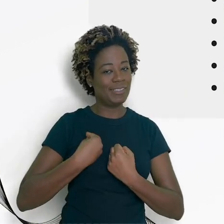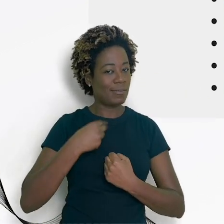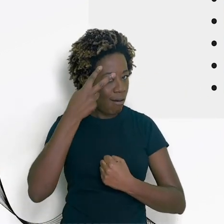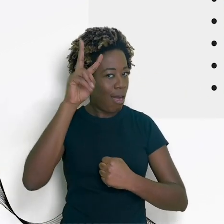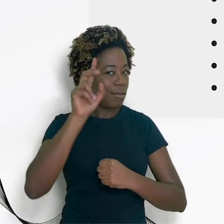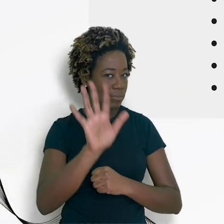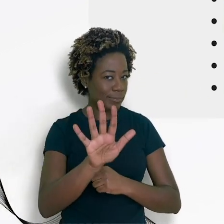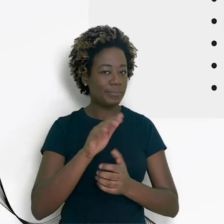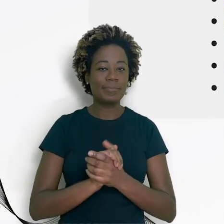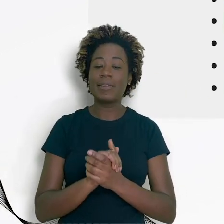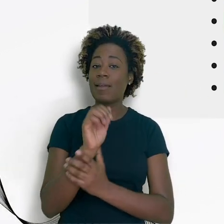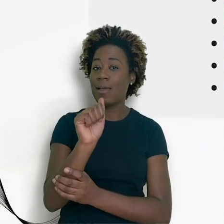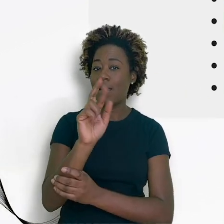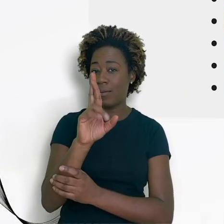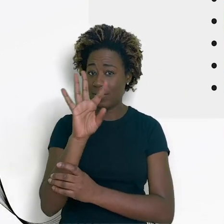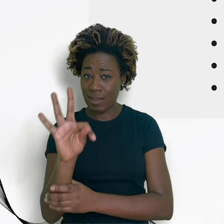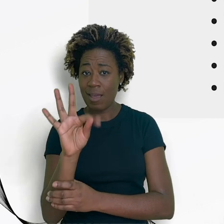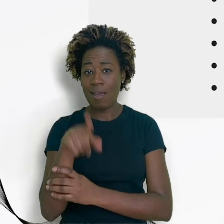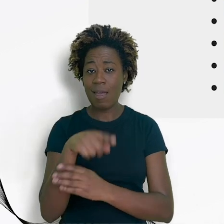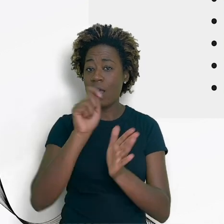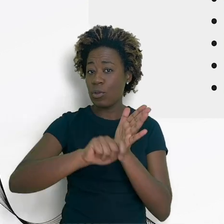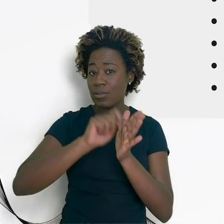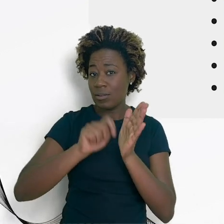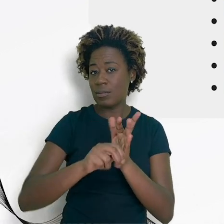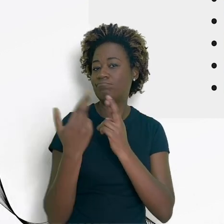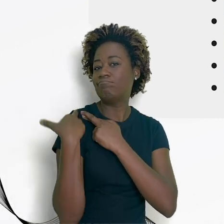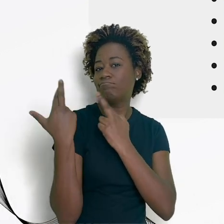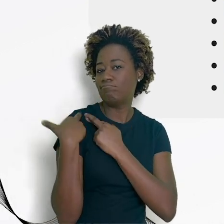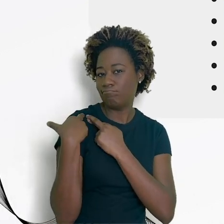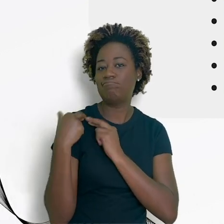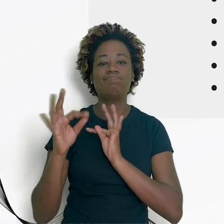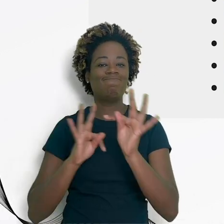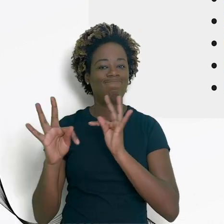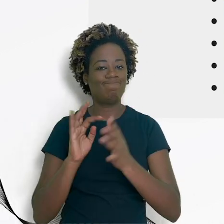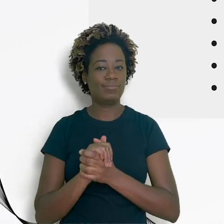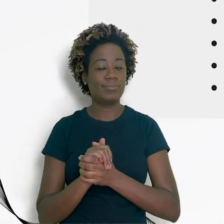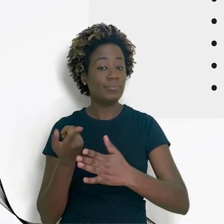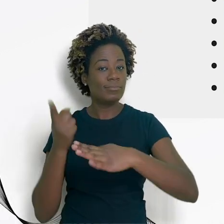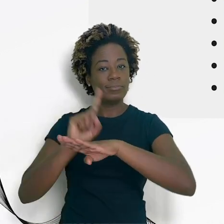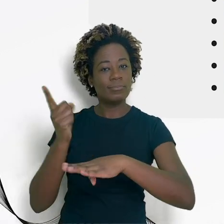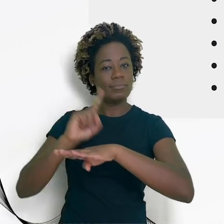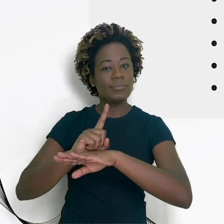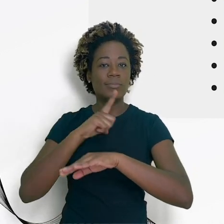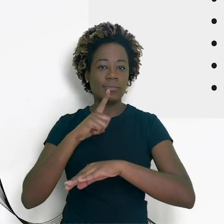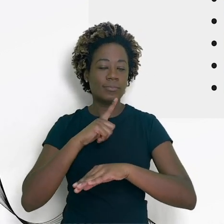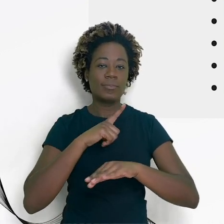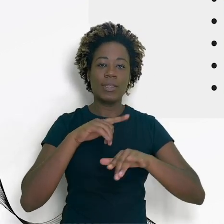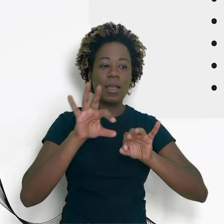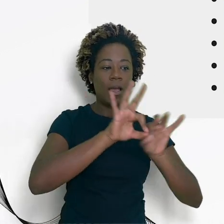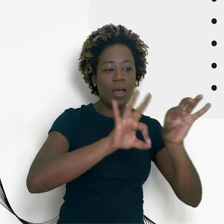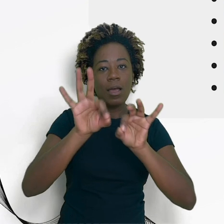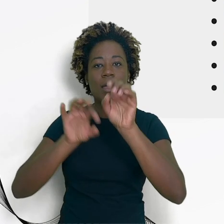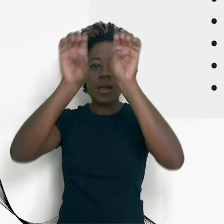disso sempre. A RT é a anotação de responsabilidade técnica. Se seu espetáculo tem qualquer estrutura que